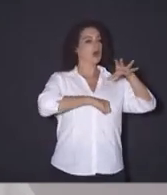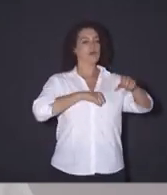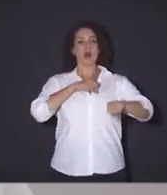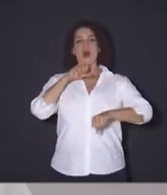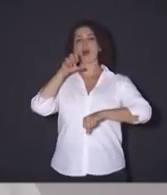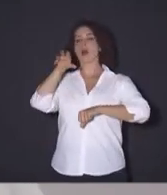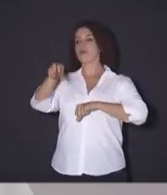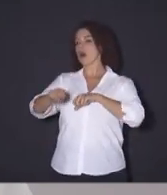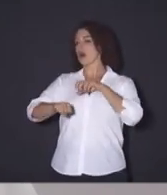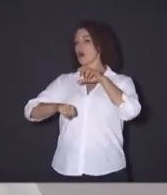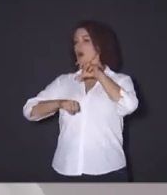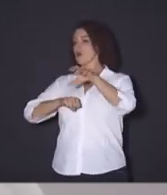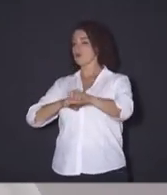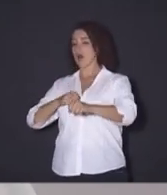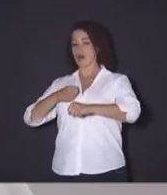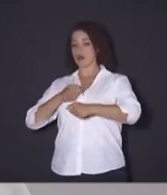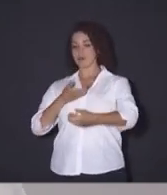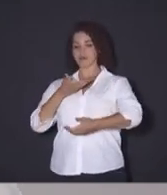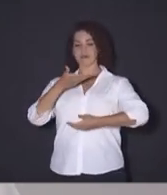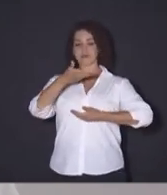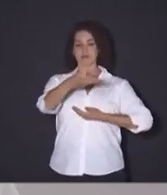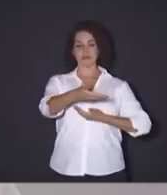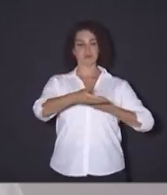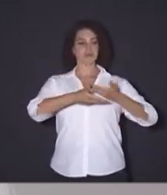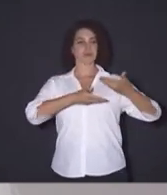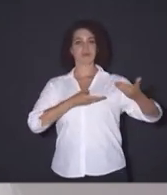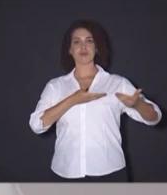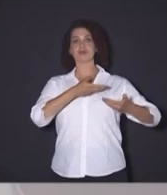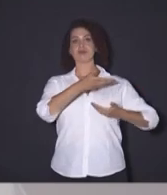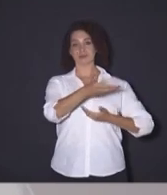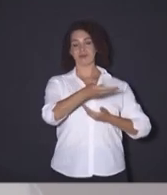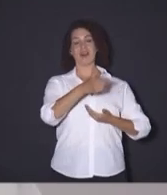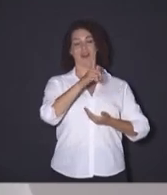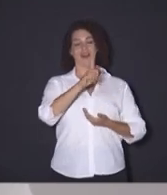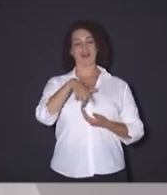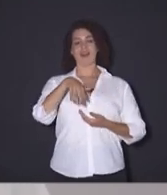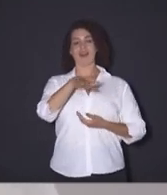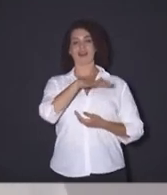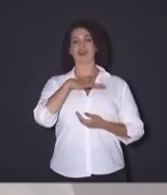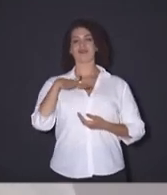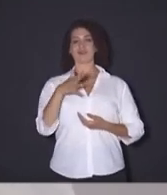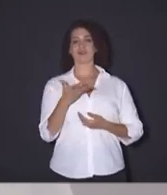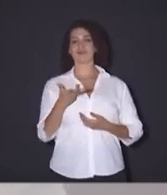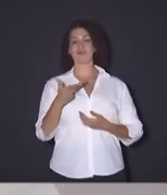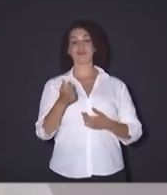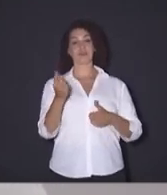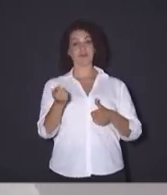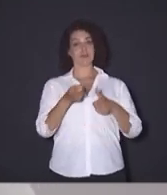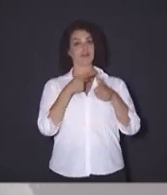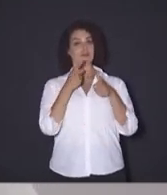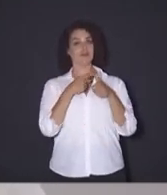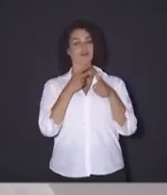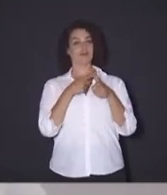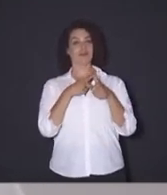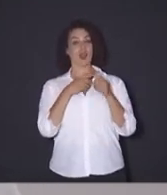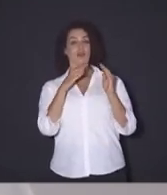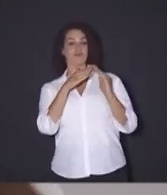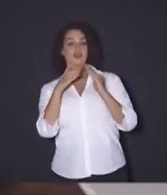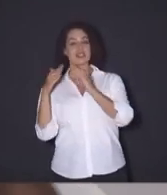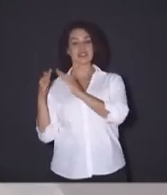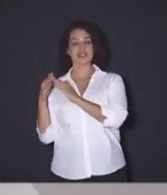com essas pessoas você já vai ter um ambiente fantástico tão primeiro passo é ouvir o vizinho